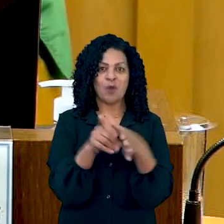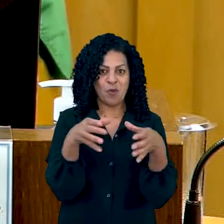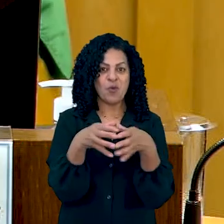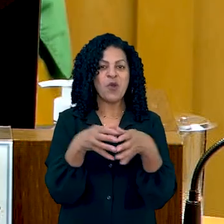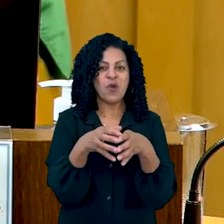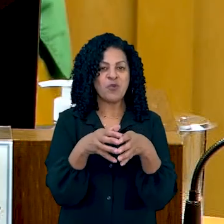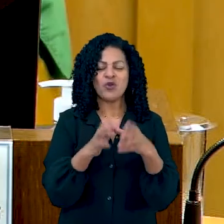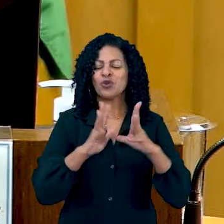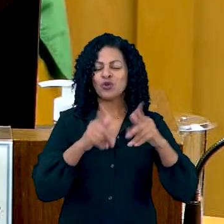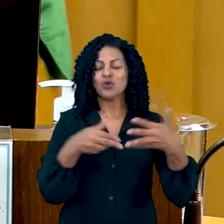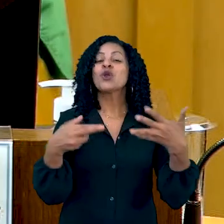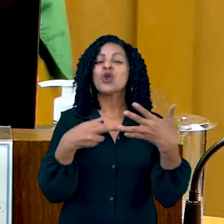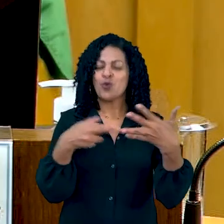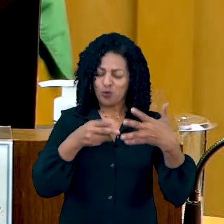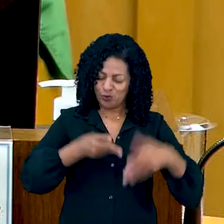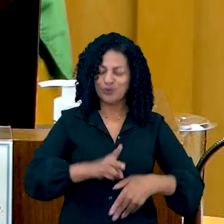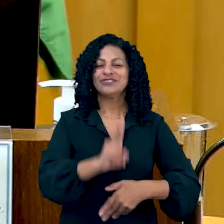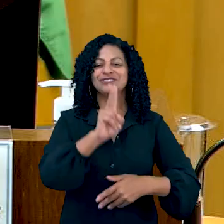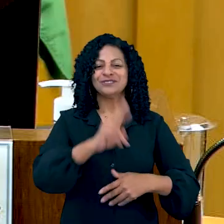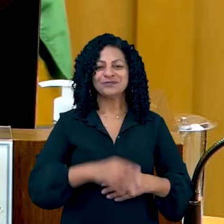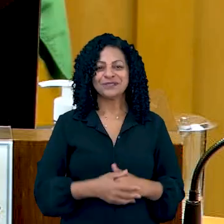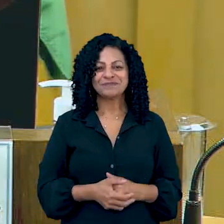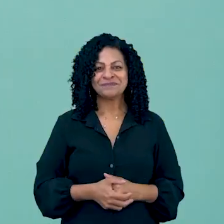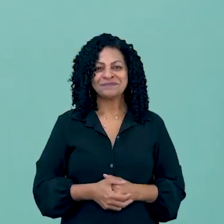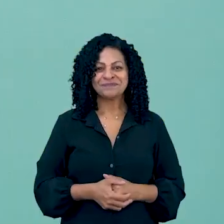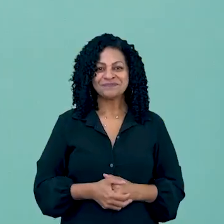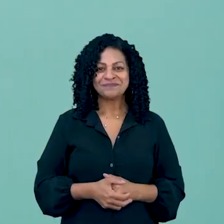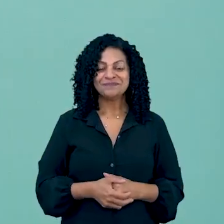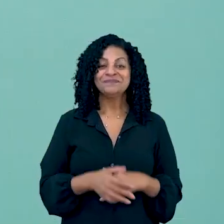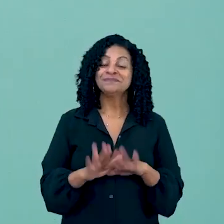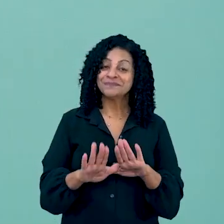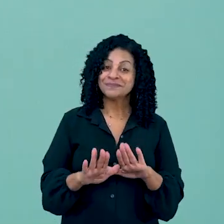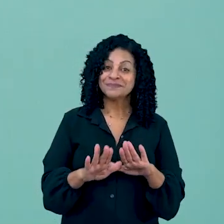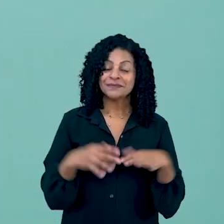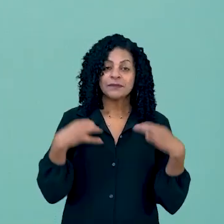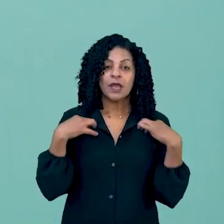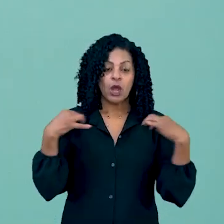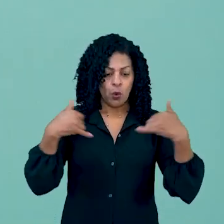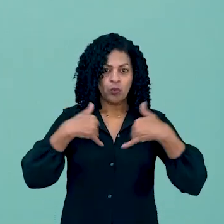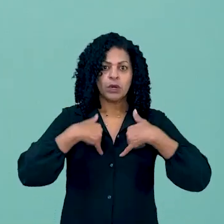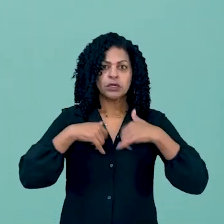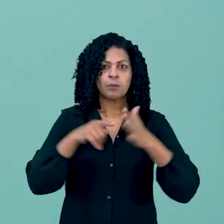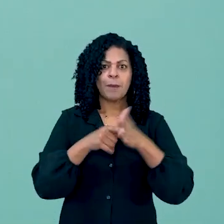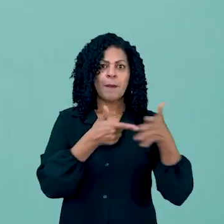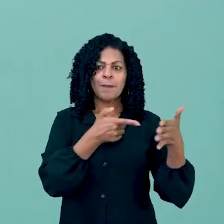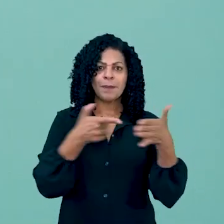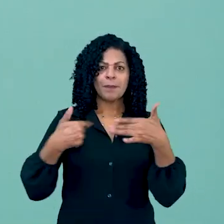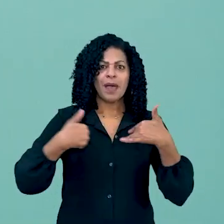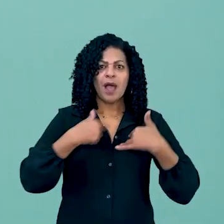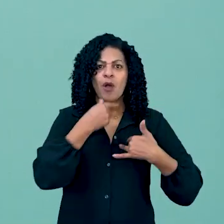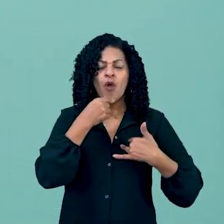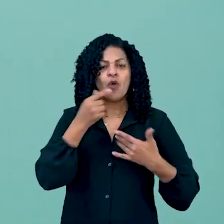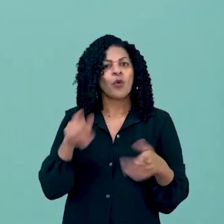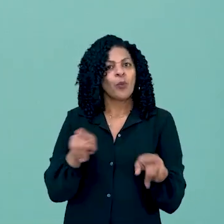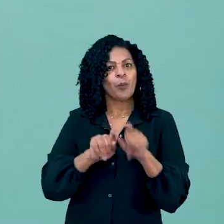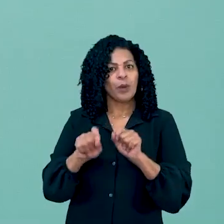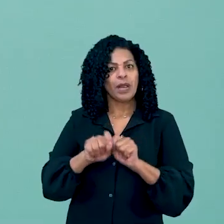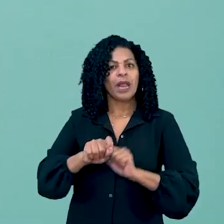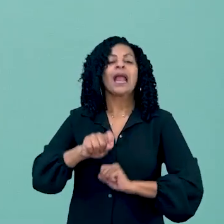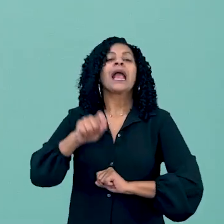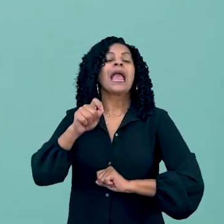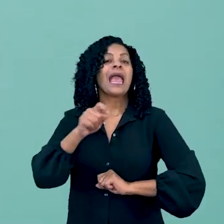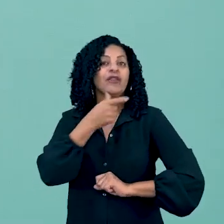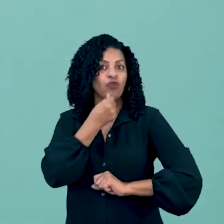foi unânime e ainda cabe recurso. Por ter fornecido o colete à prova de balas masculino e